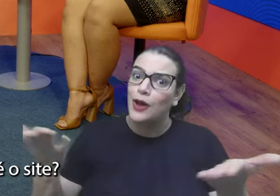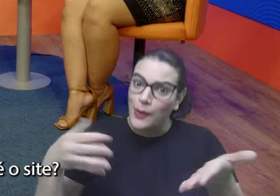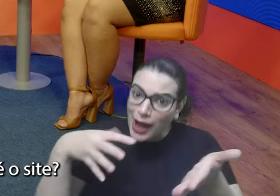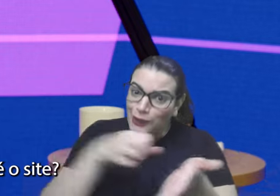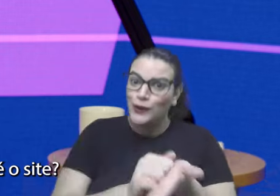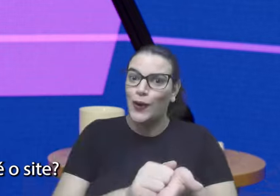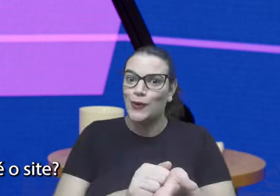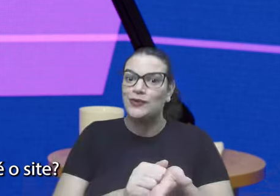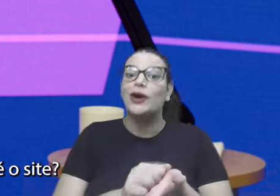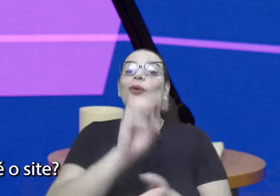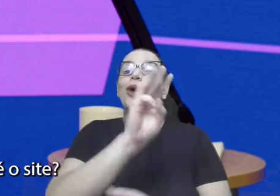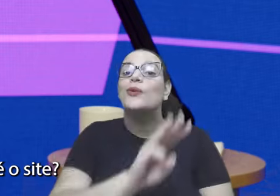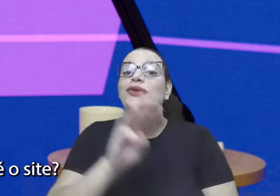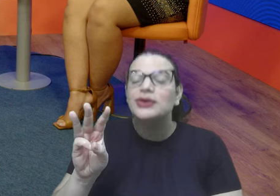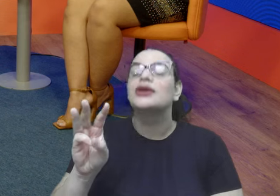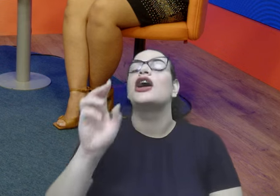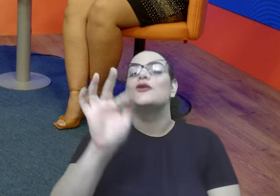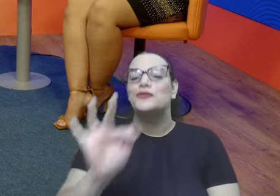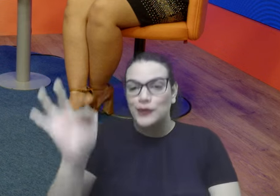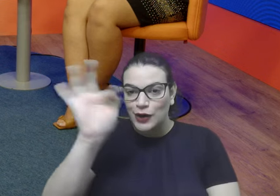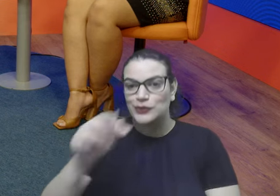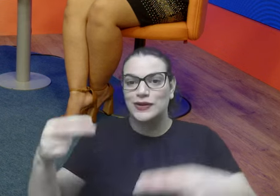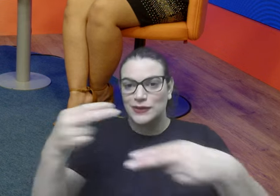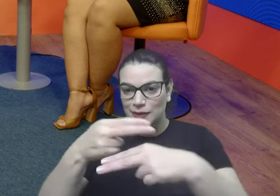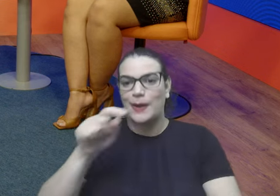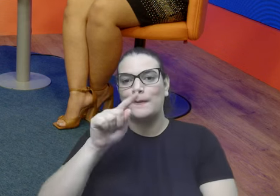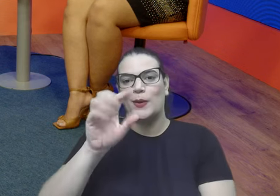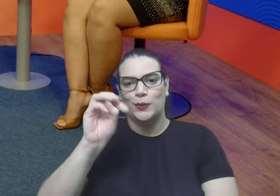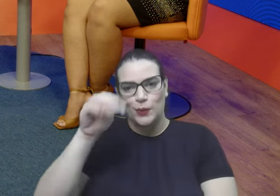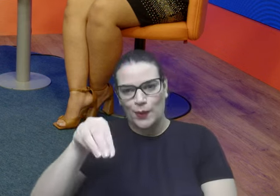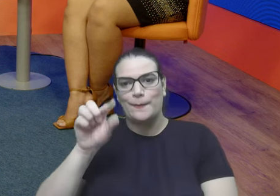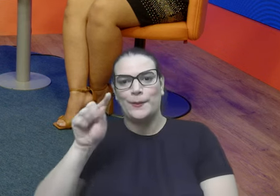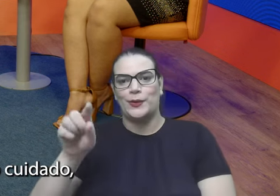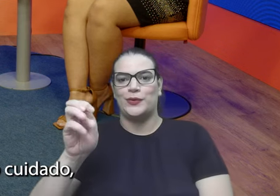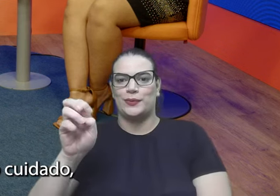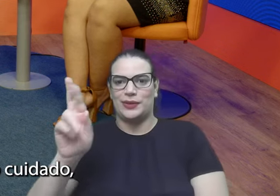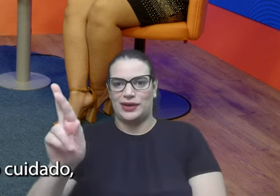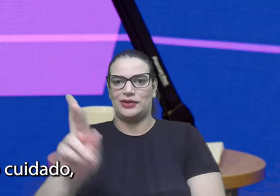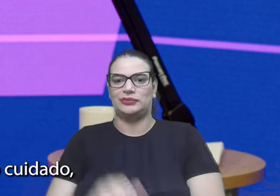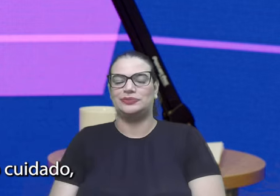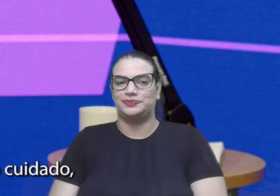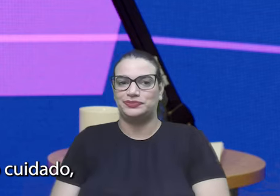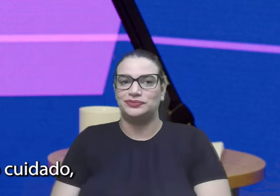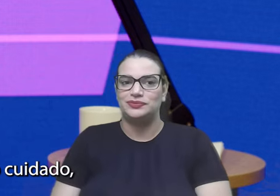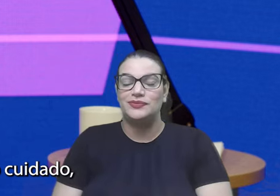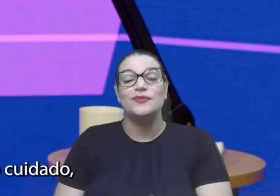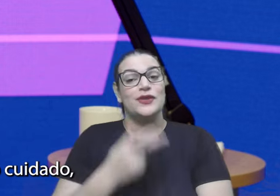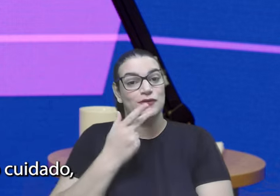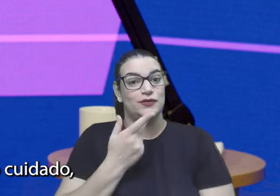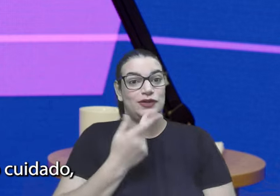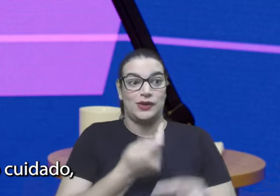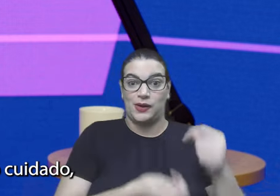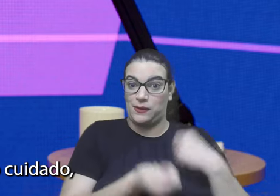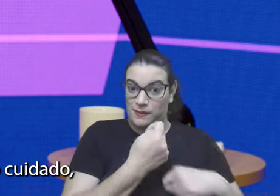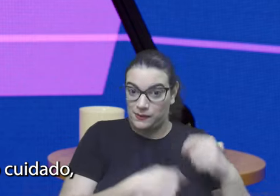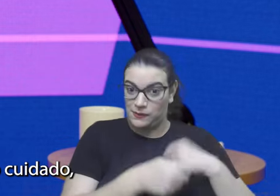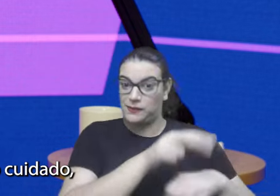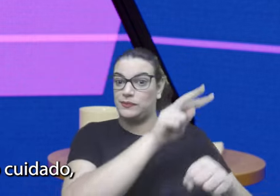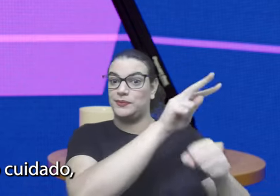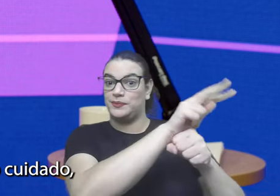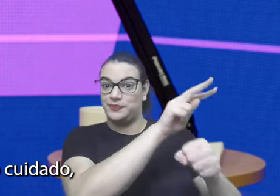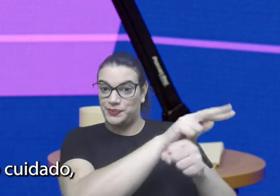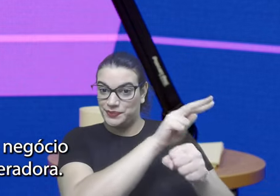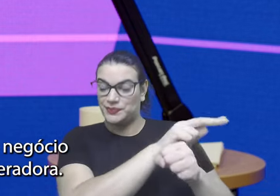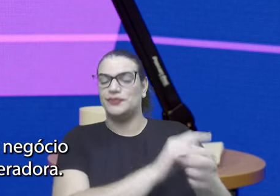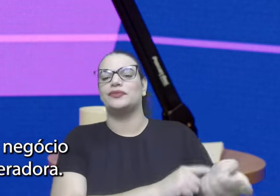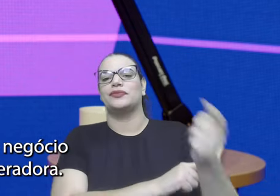aí qual que é o site faculdades.com.br Olha a gente fala de economia de trabalho a economia do